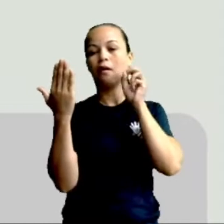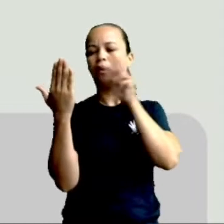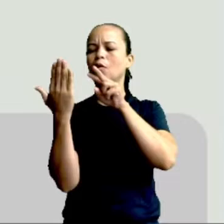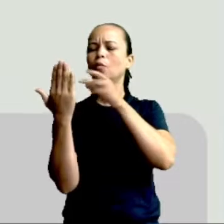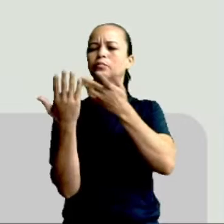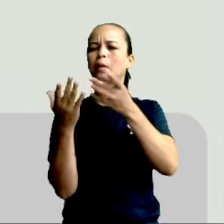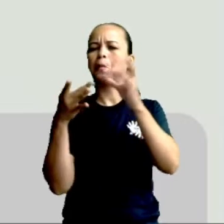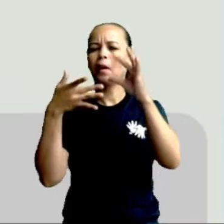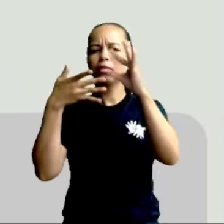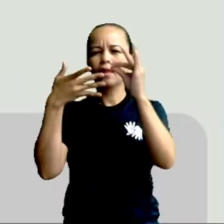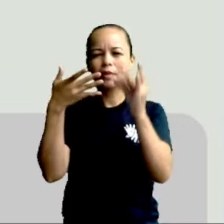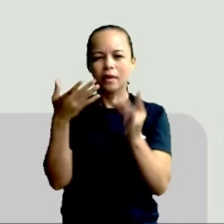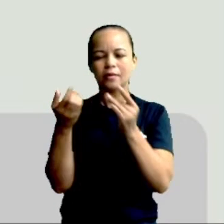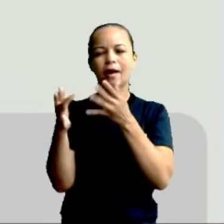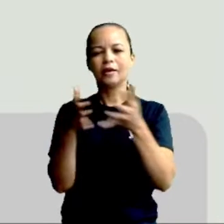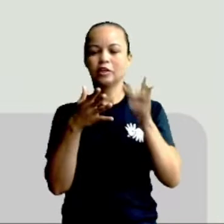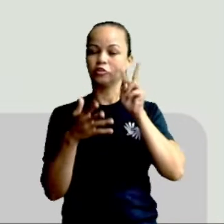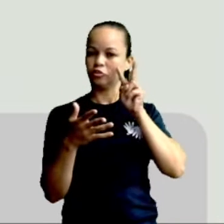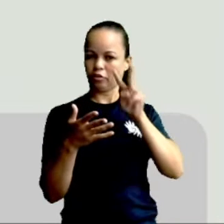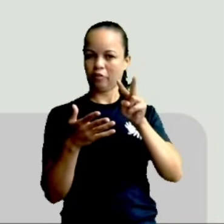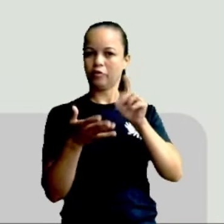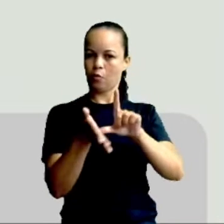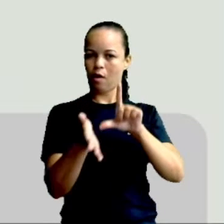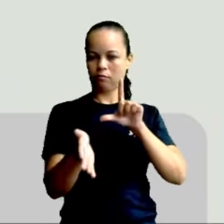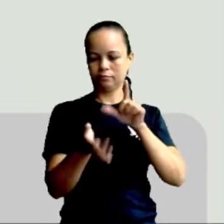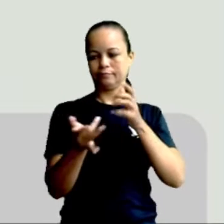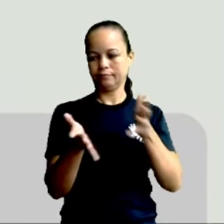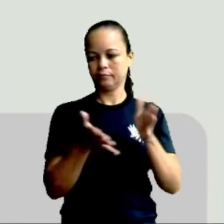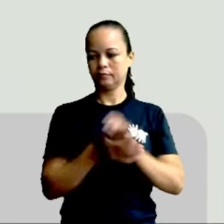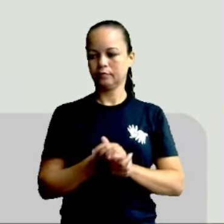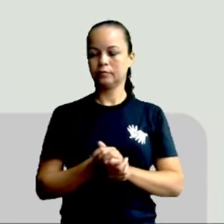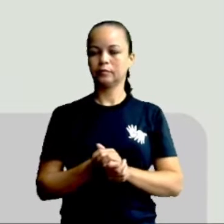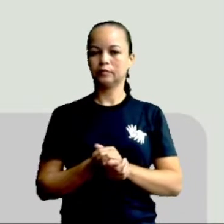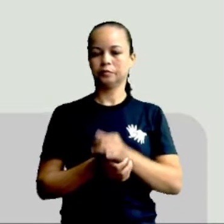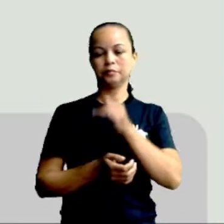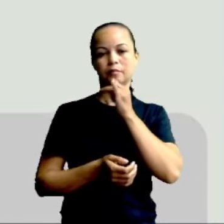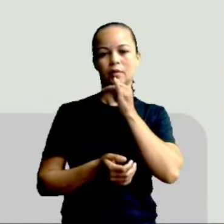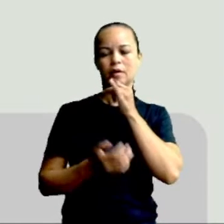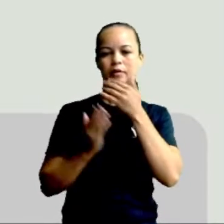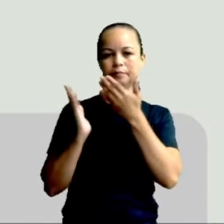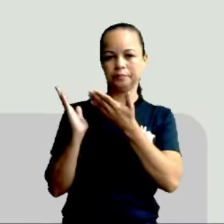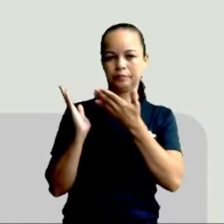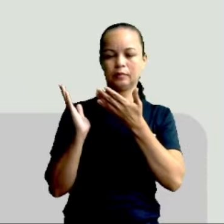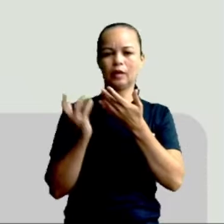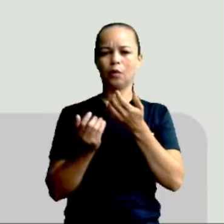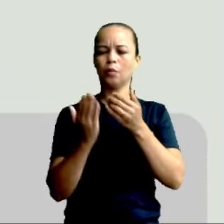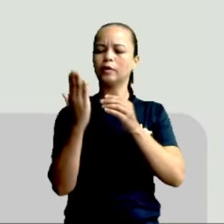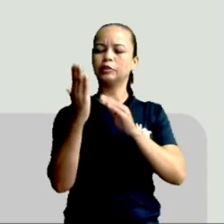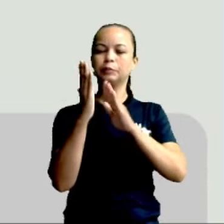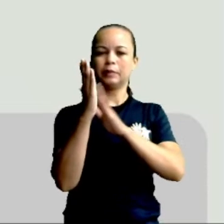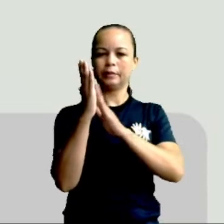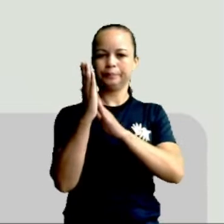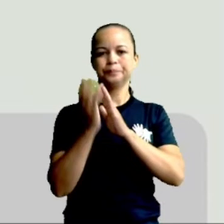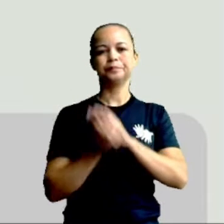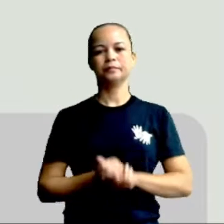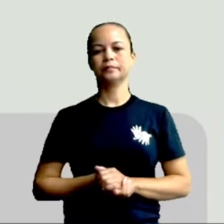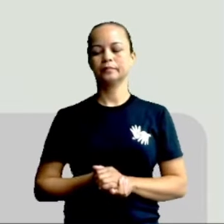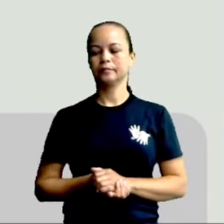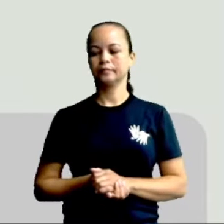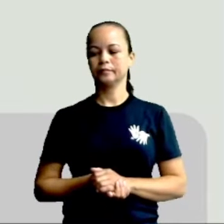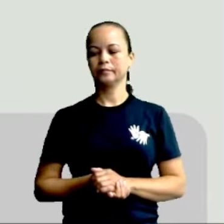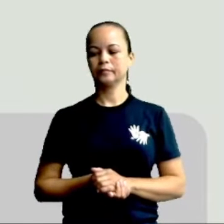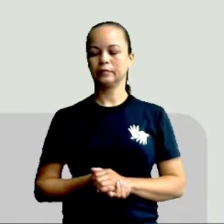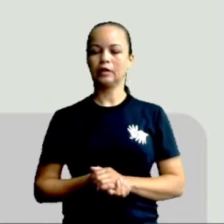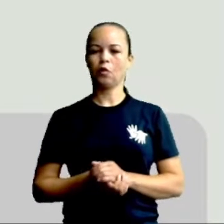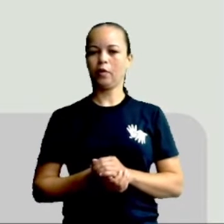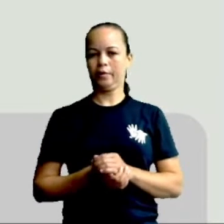já viu logo no início. Precisa o que, professor? Ó, eu tenho um espelho aí, certo? Esse espelho, tá em pé. Quando